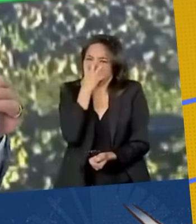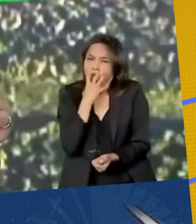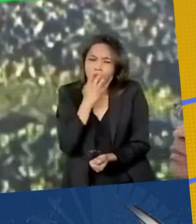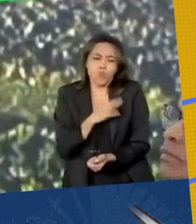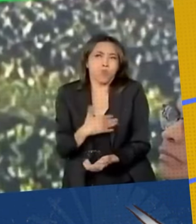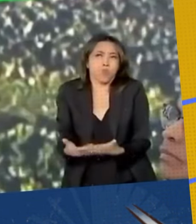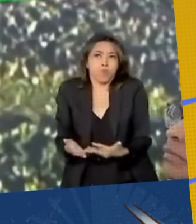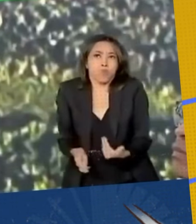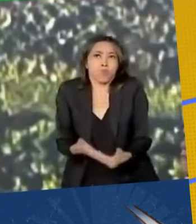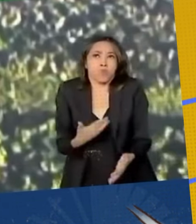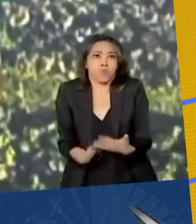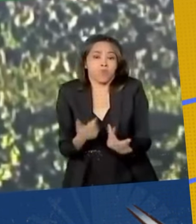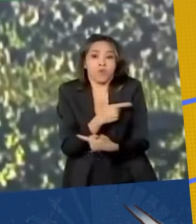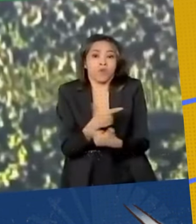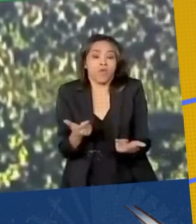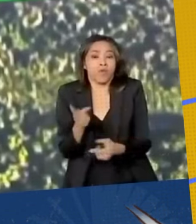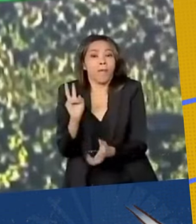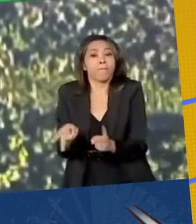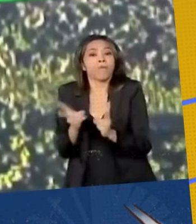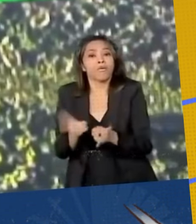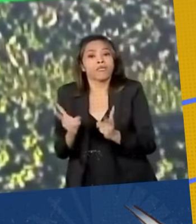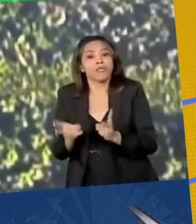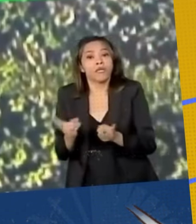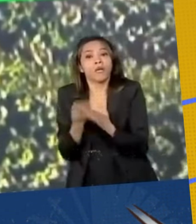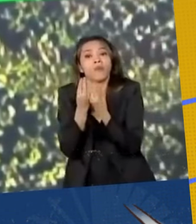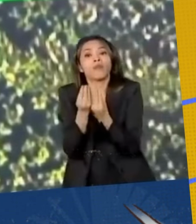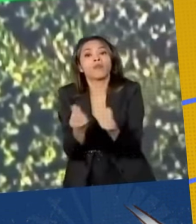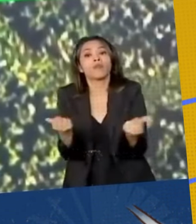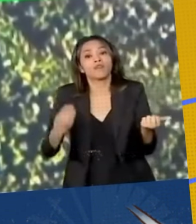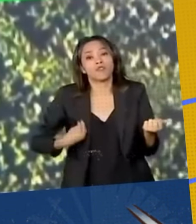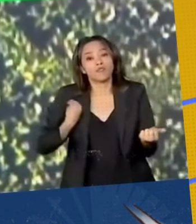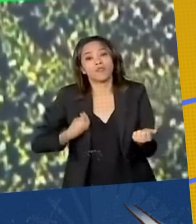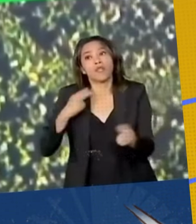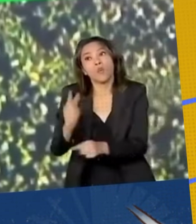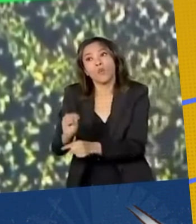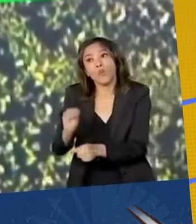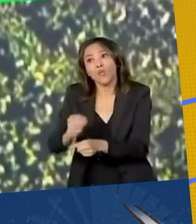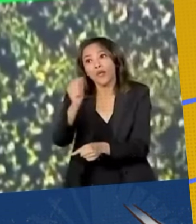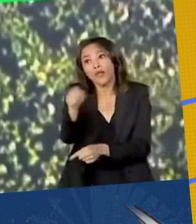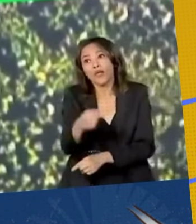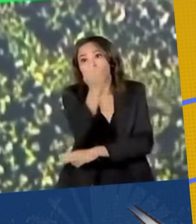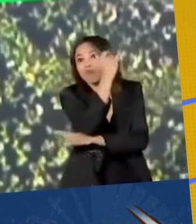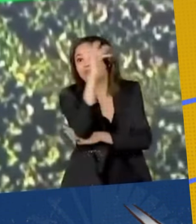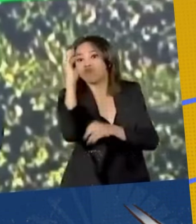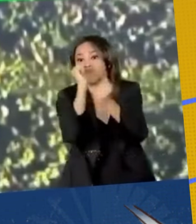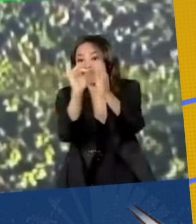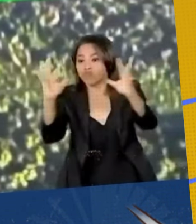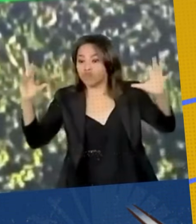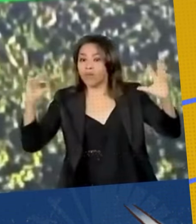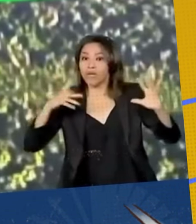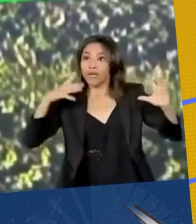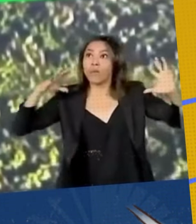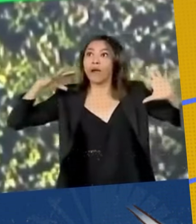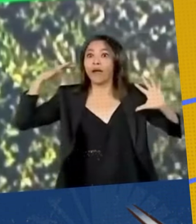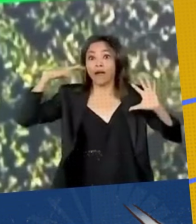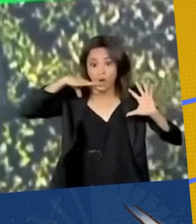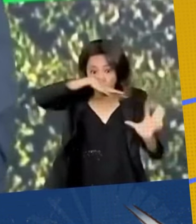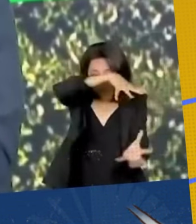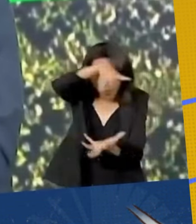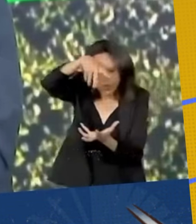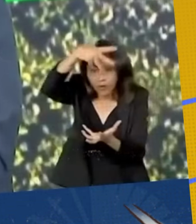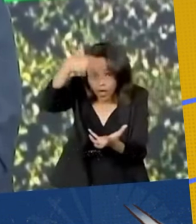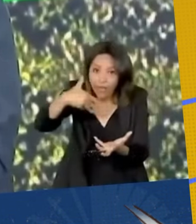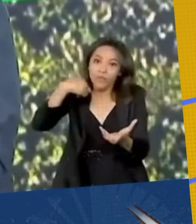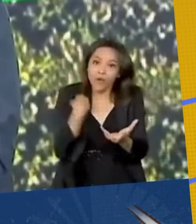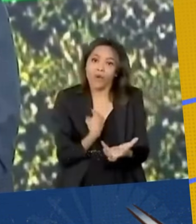florestas para a manutenção da qualidade de vida nessa casa enorme que é o nosso planeta e que a gente não tem para